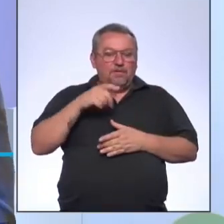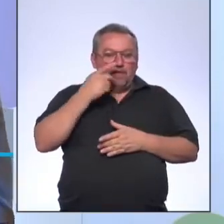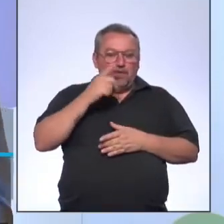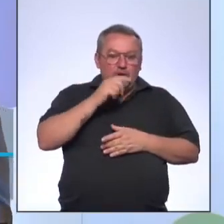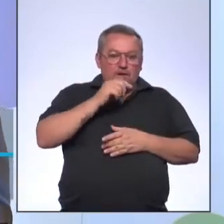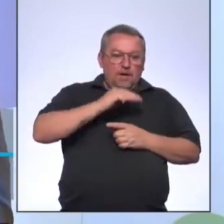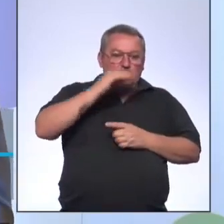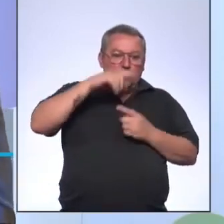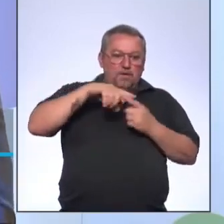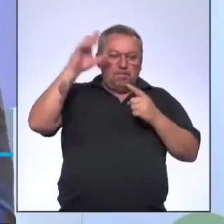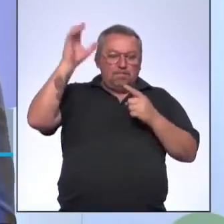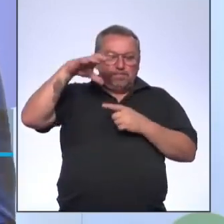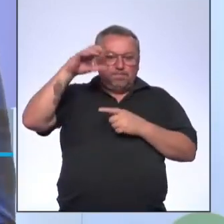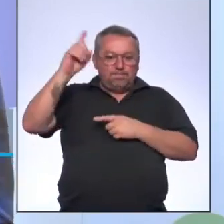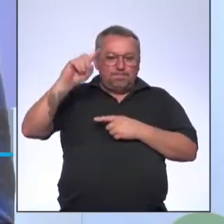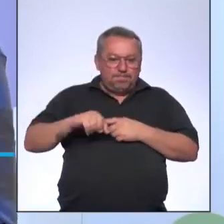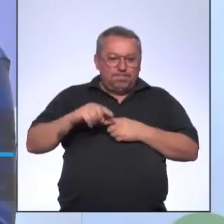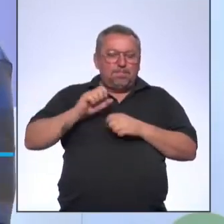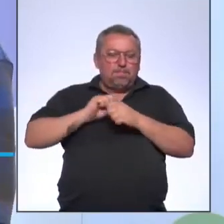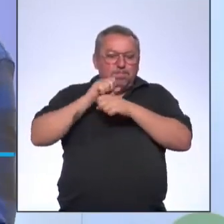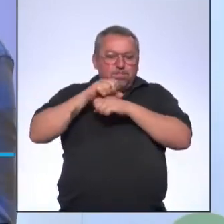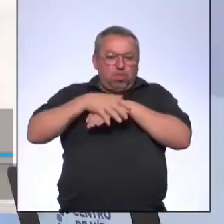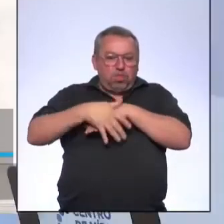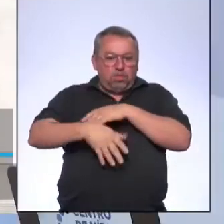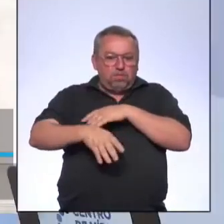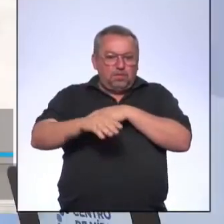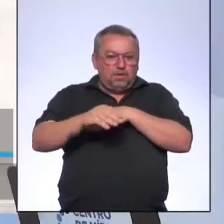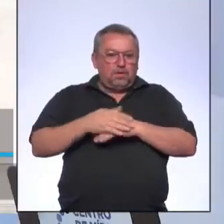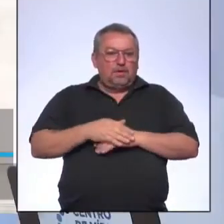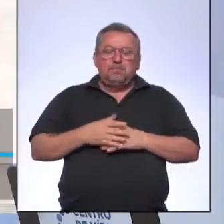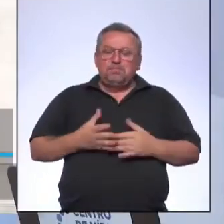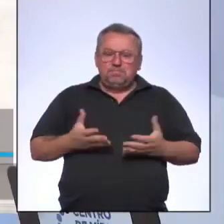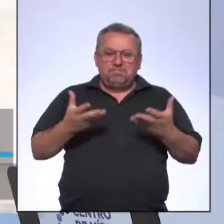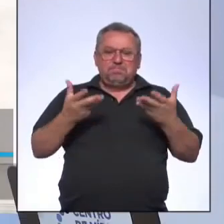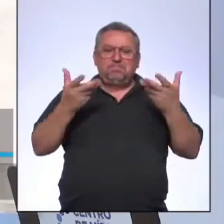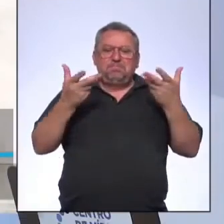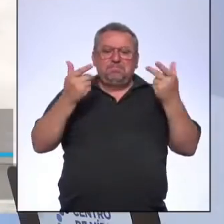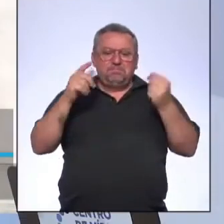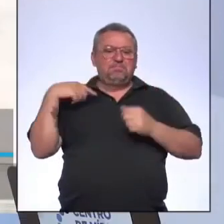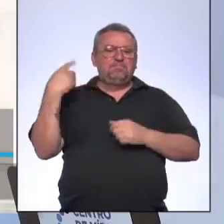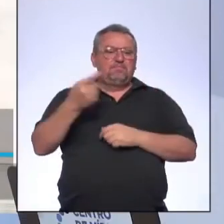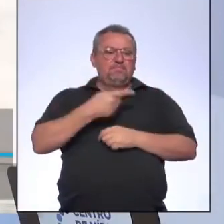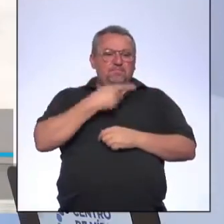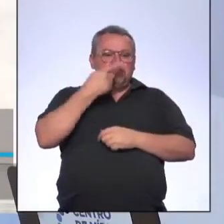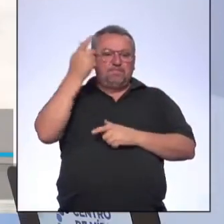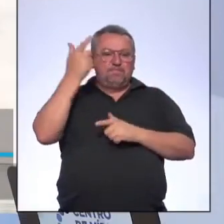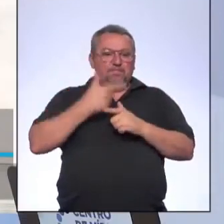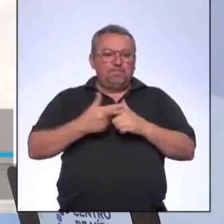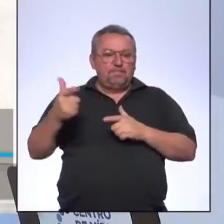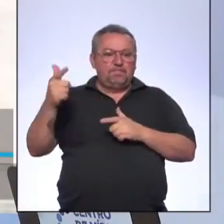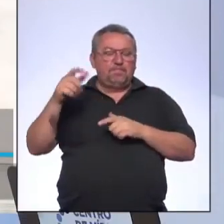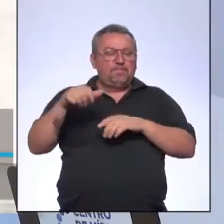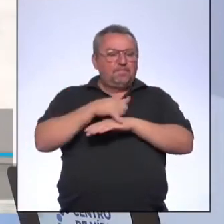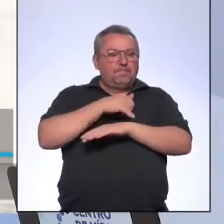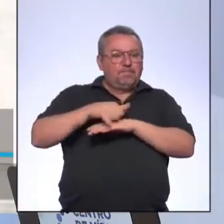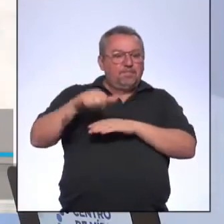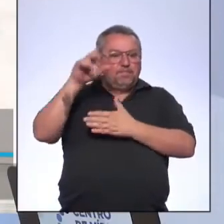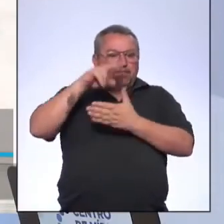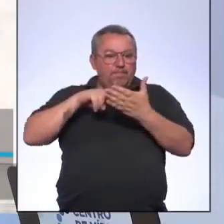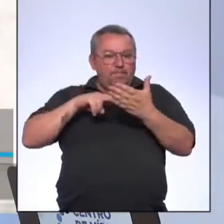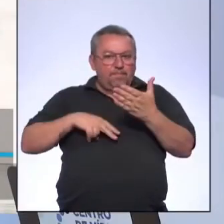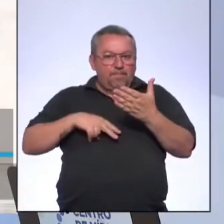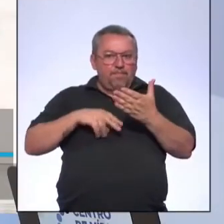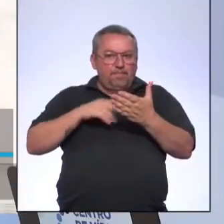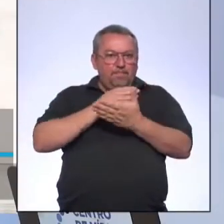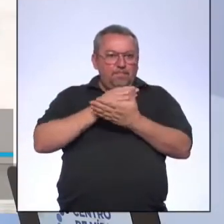2 é tempestade e 3 deslizamento. Wonderful! Então, nós vamos falar sobre estratégia de leitura. A gente começa a